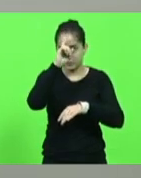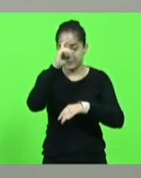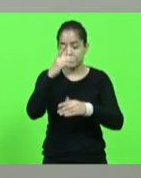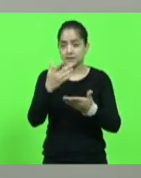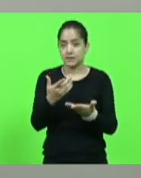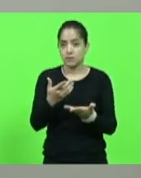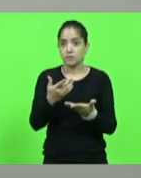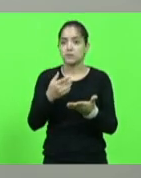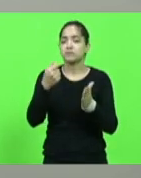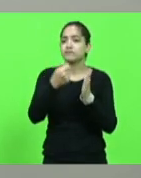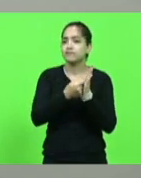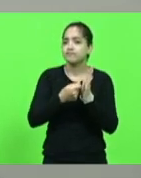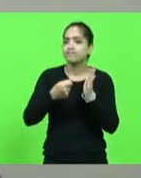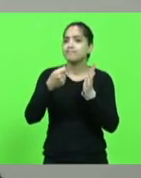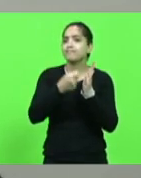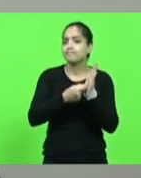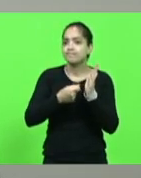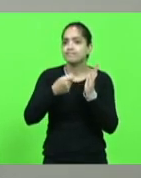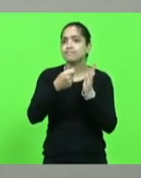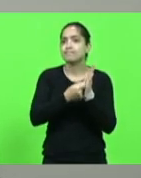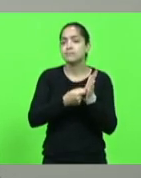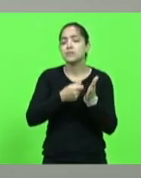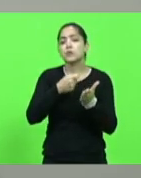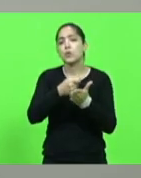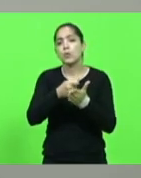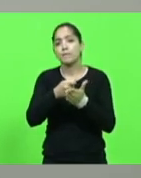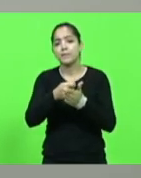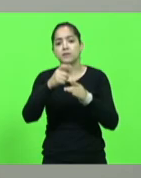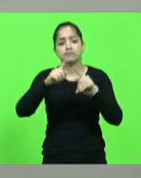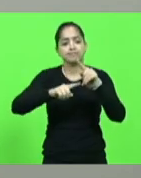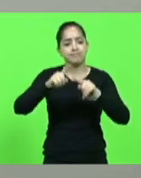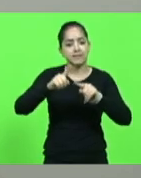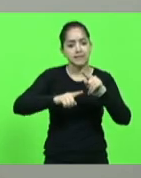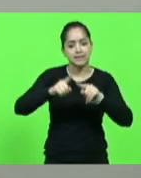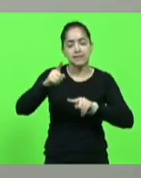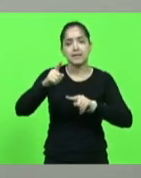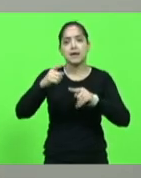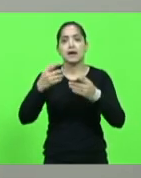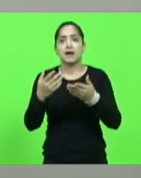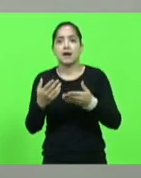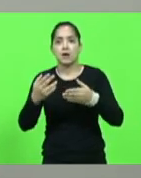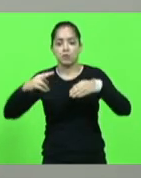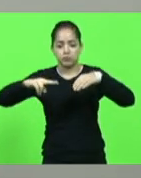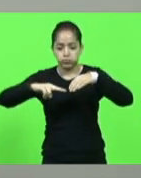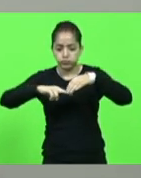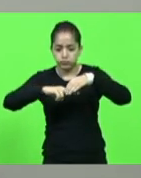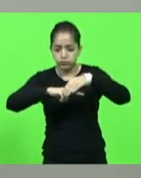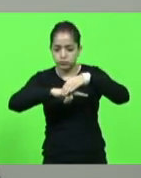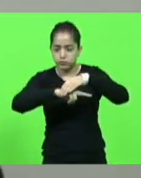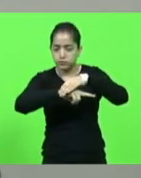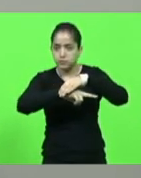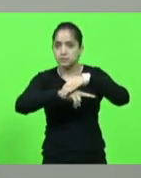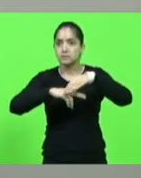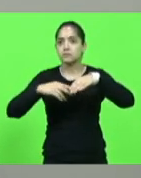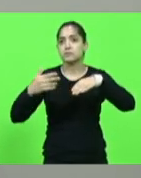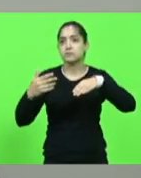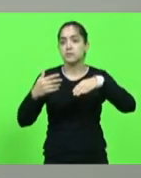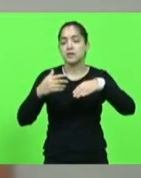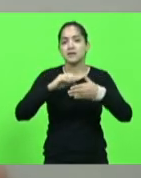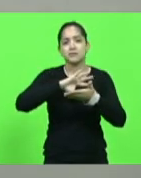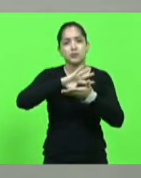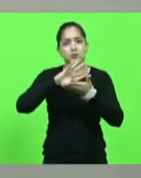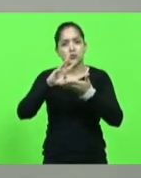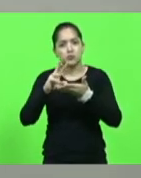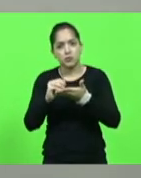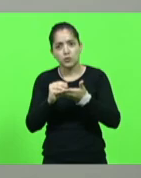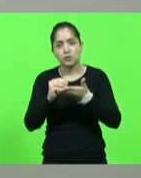nessa luta constante, cobrando os equipamentos, a máquina de ressonância magnética, enfim, toda essa